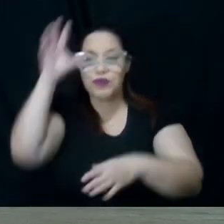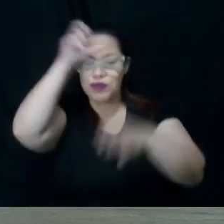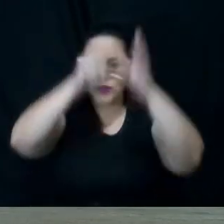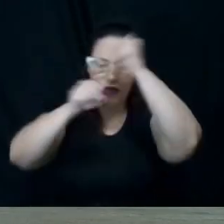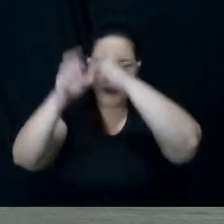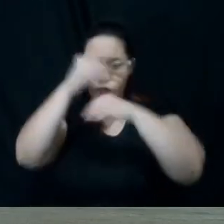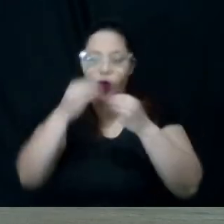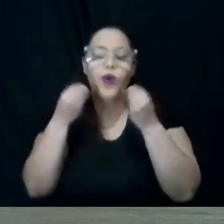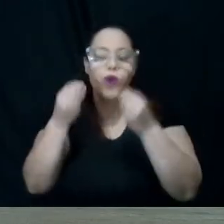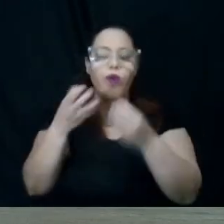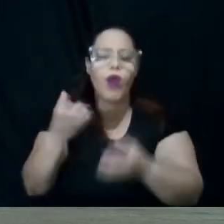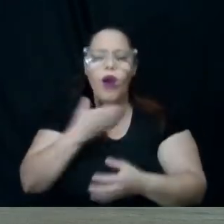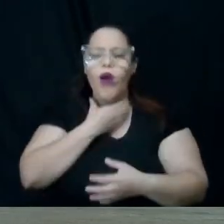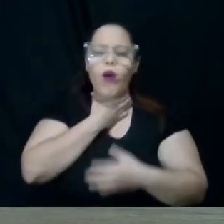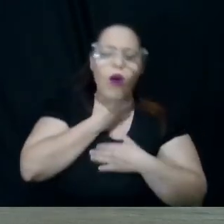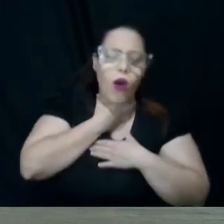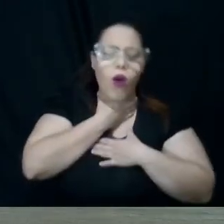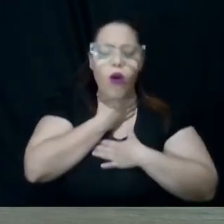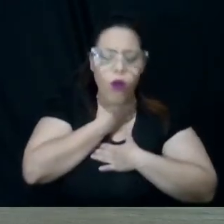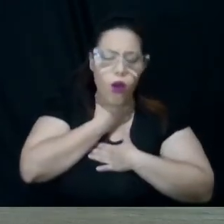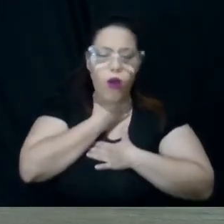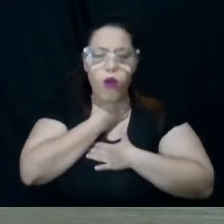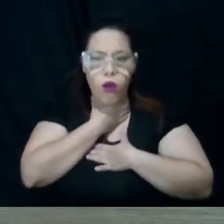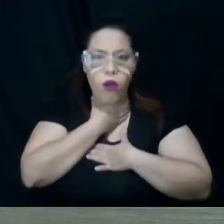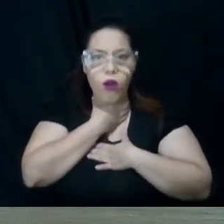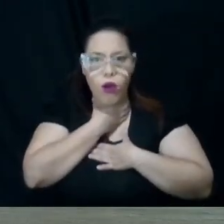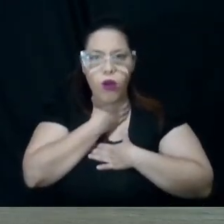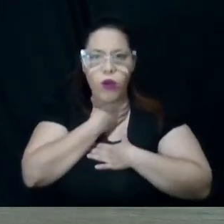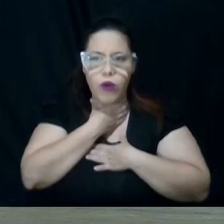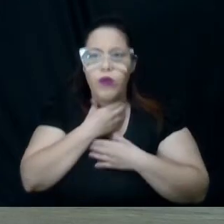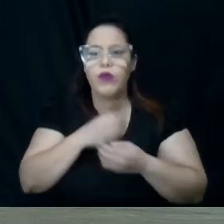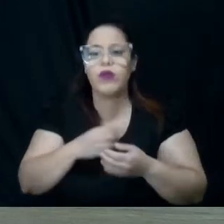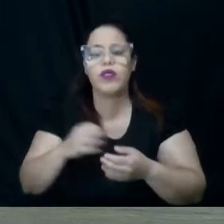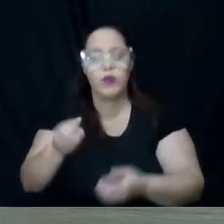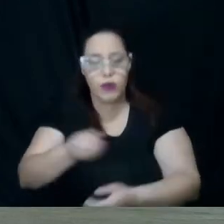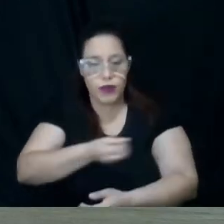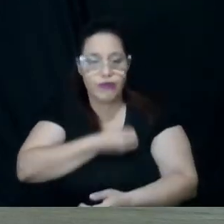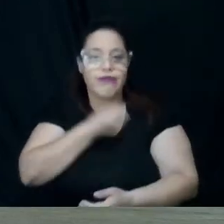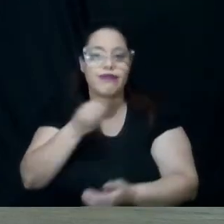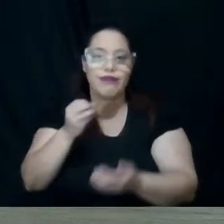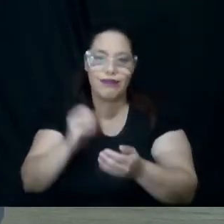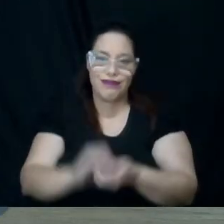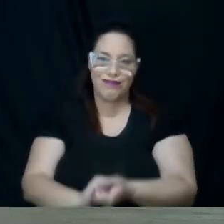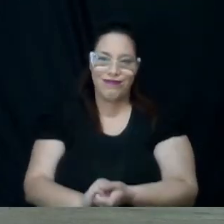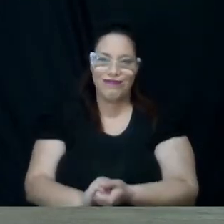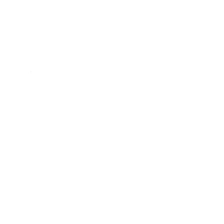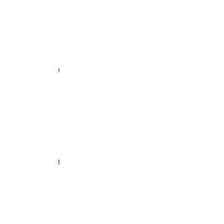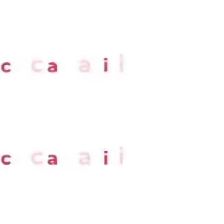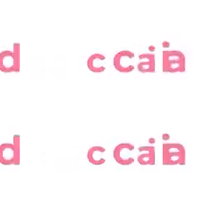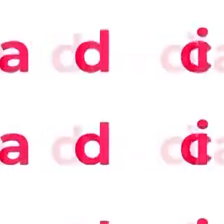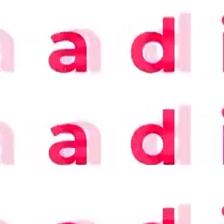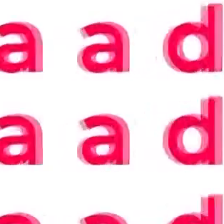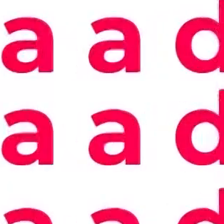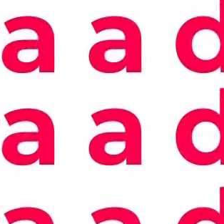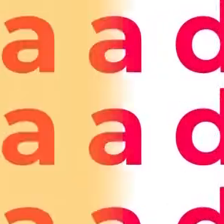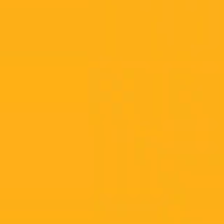e você vai aprender como desengasgar uma pessoa. Desengasgando, você pode salvar uma vida.